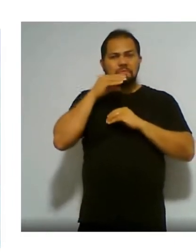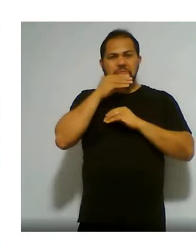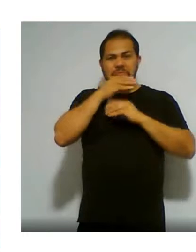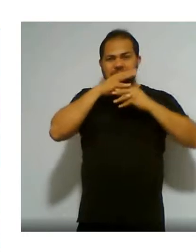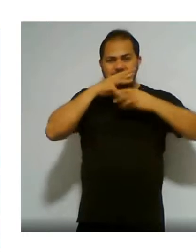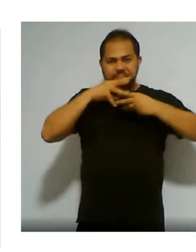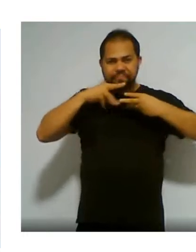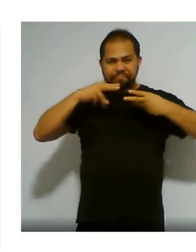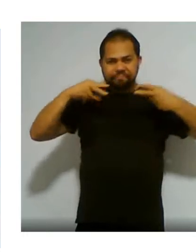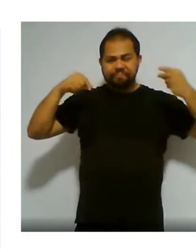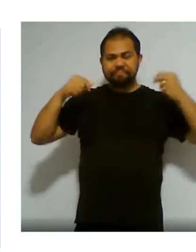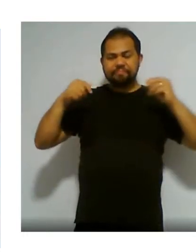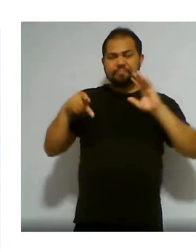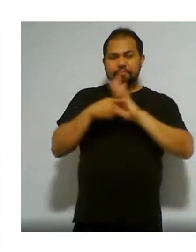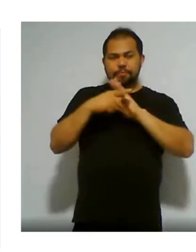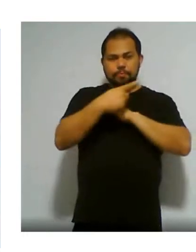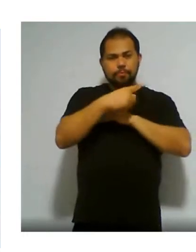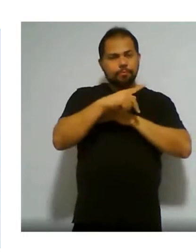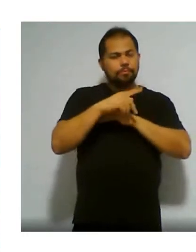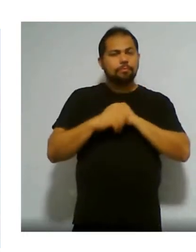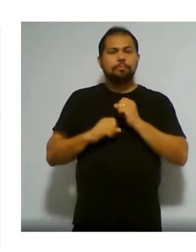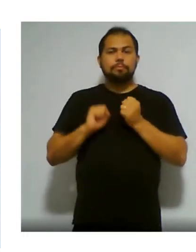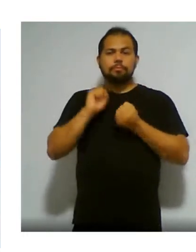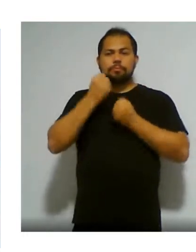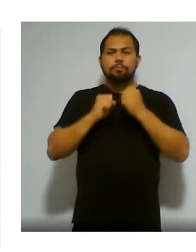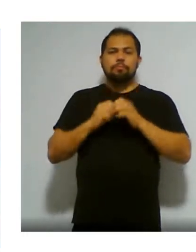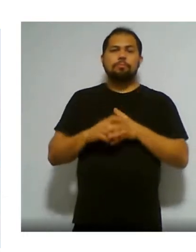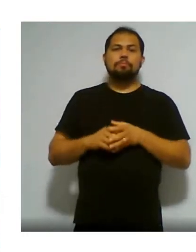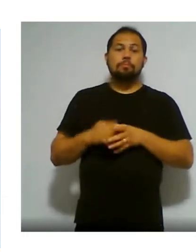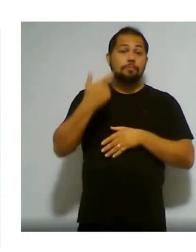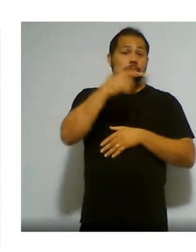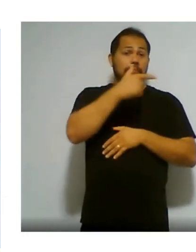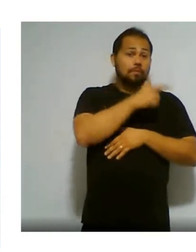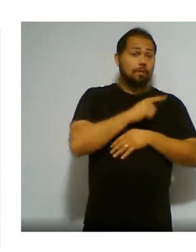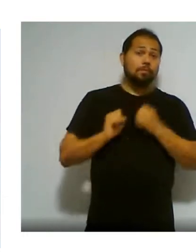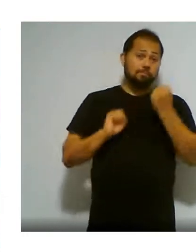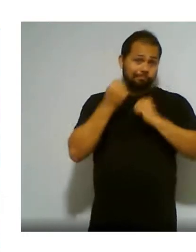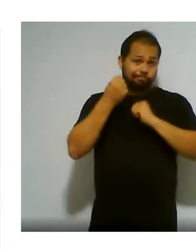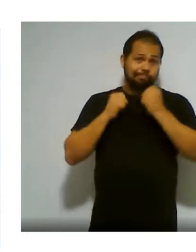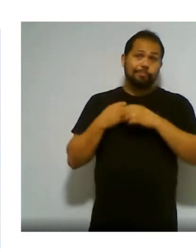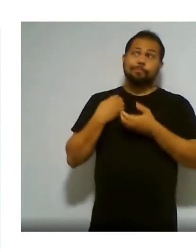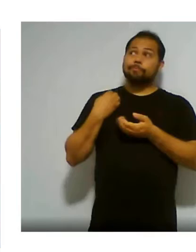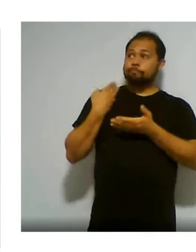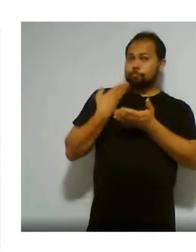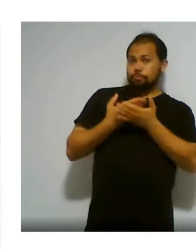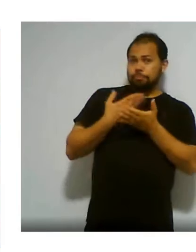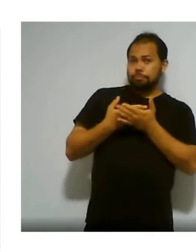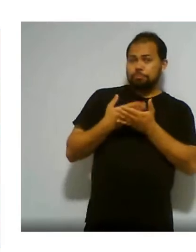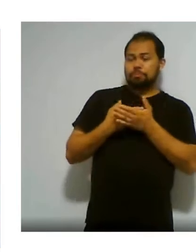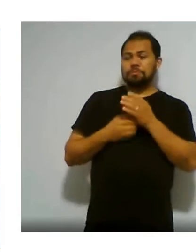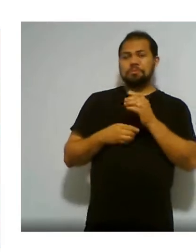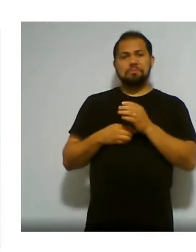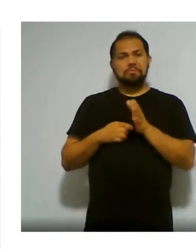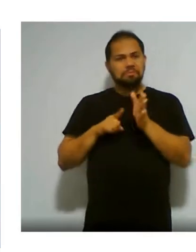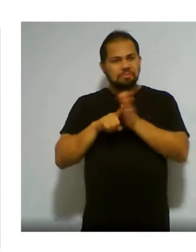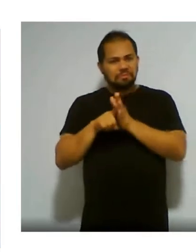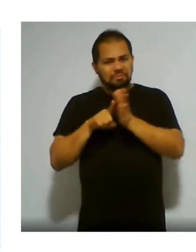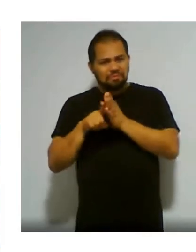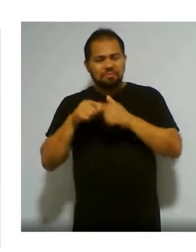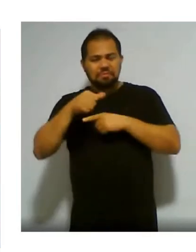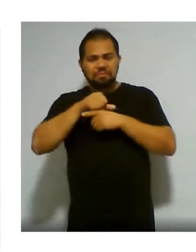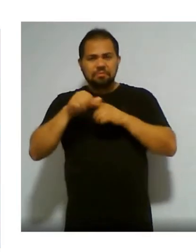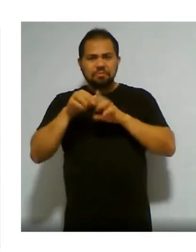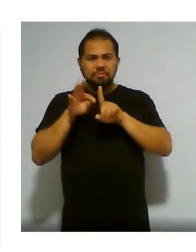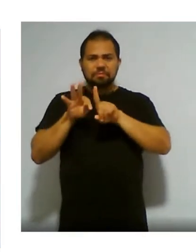Né? Outros fabricantes vão explicar de outras formas, eles vão ter estudado essas questões térmicas de outra maneira e vão